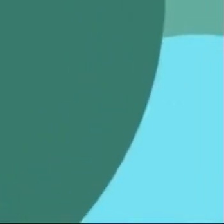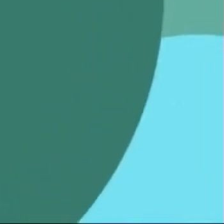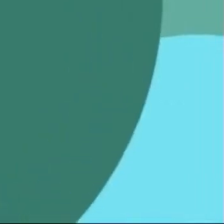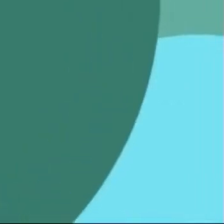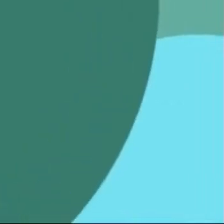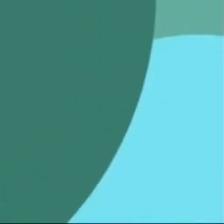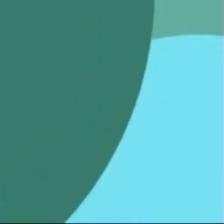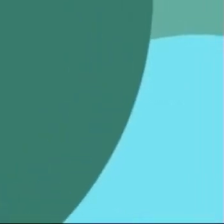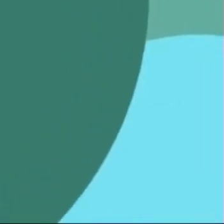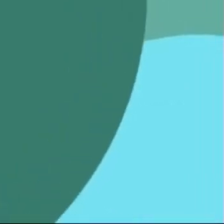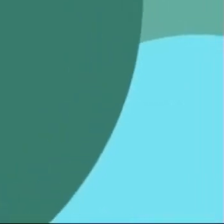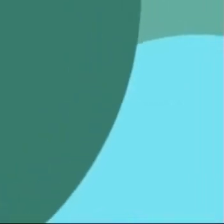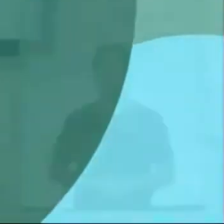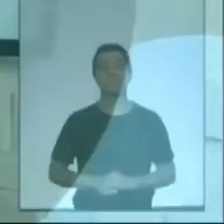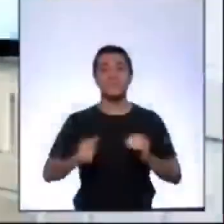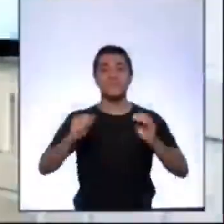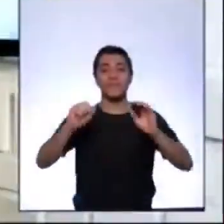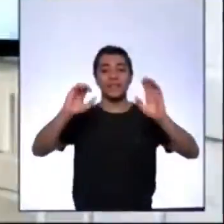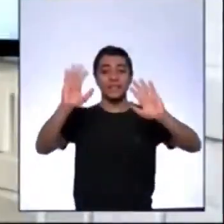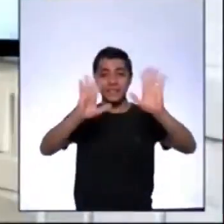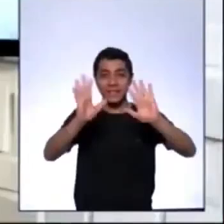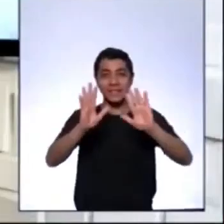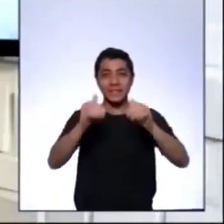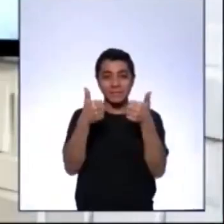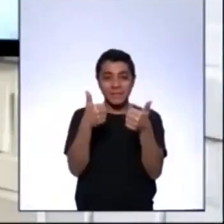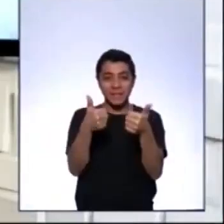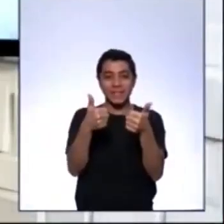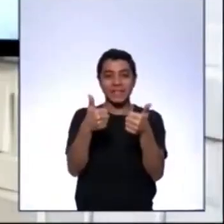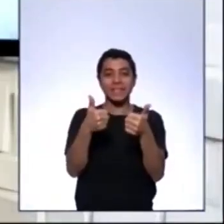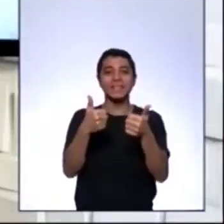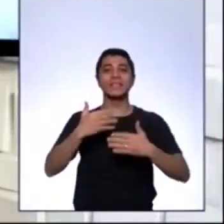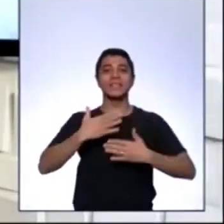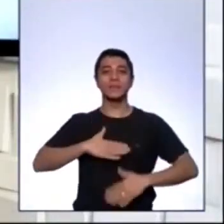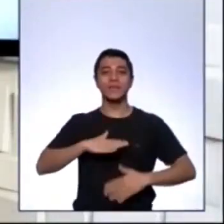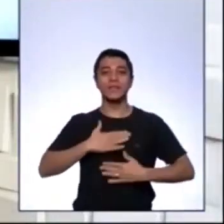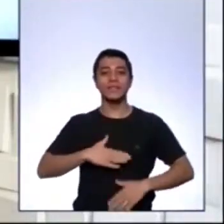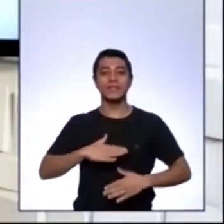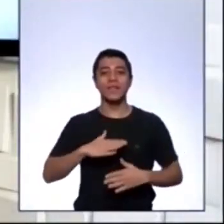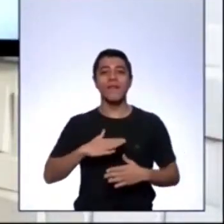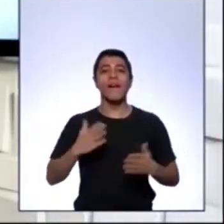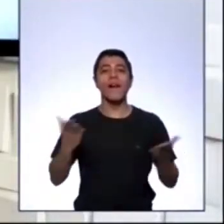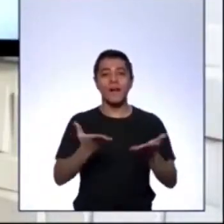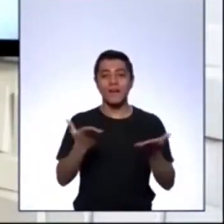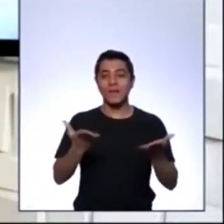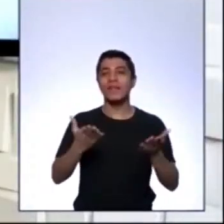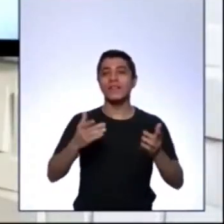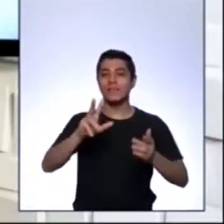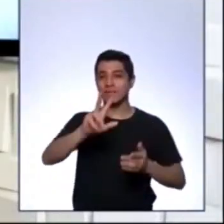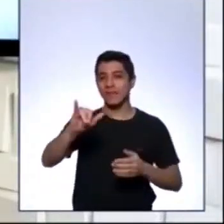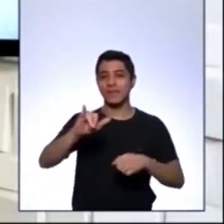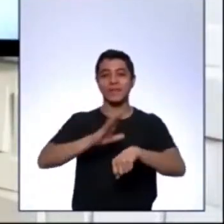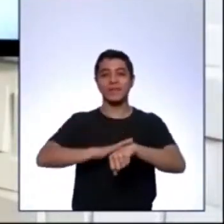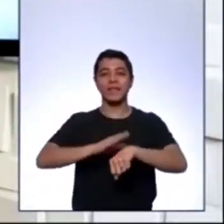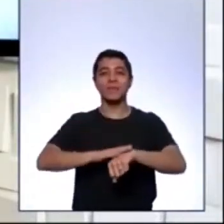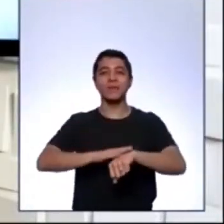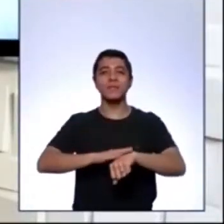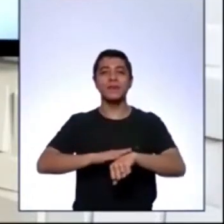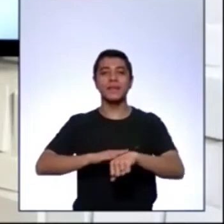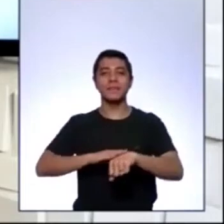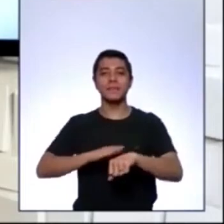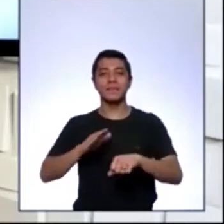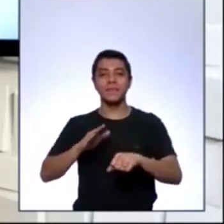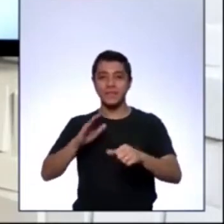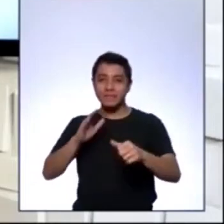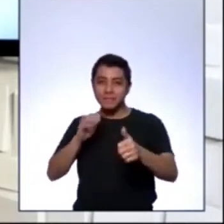E aí tá tranquilo todo mundo agora sem aquele momento mais esperado e mais